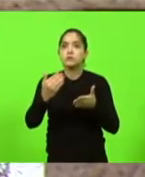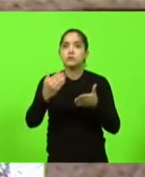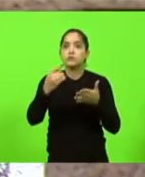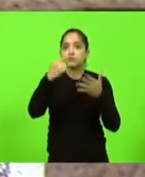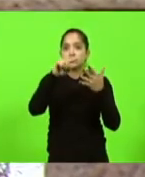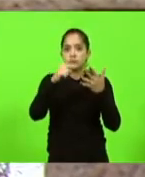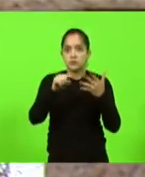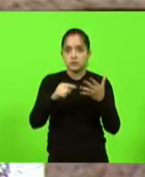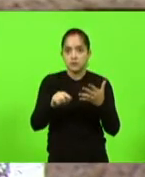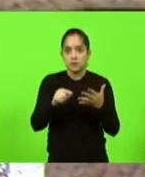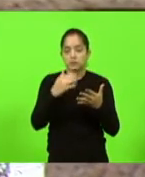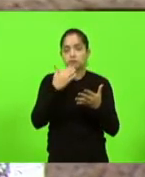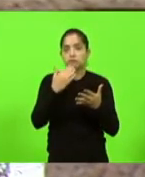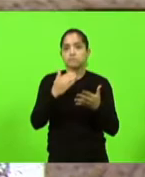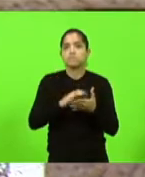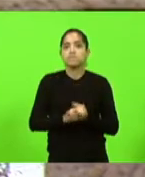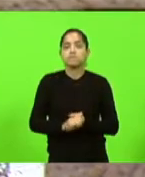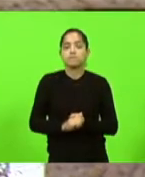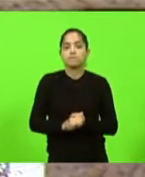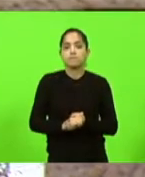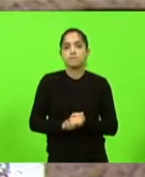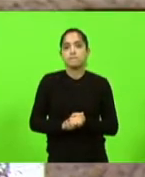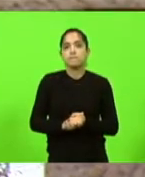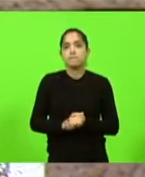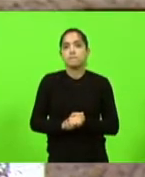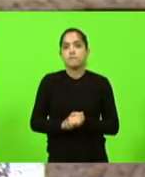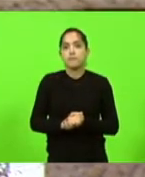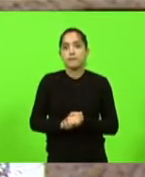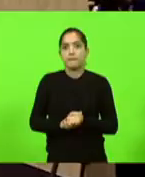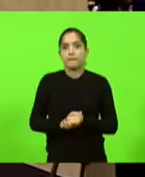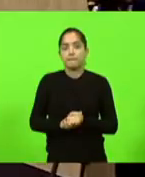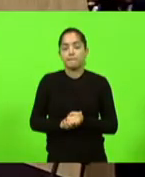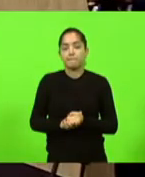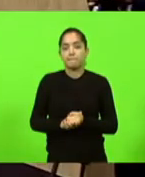pedindo? Sim, posso.